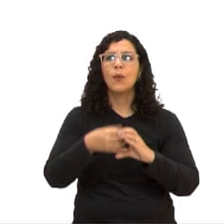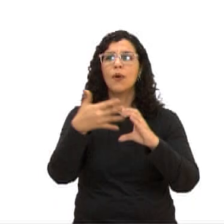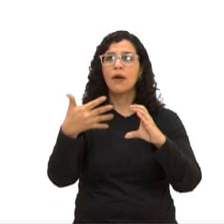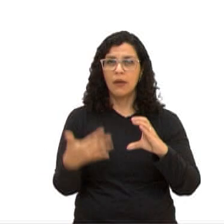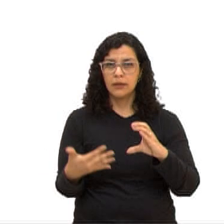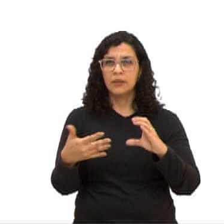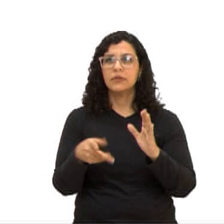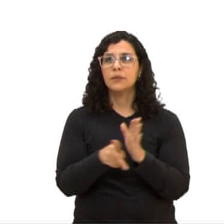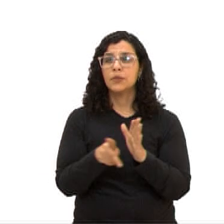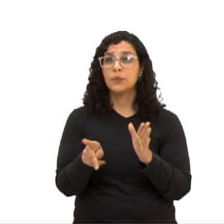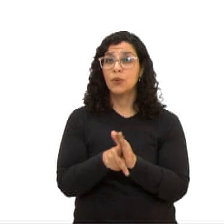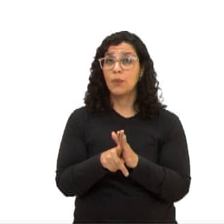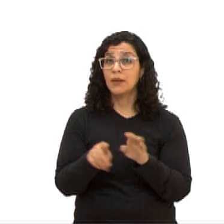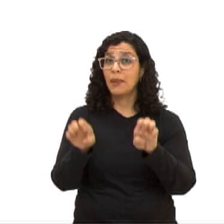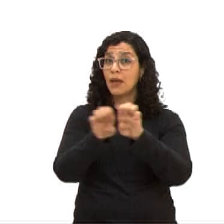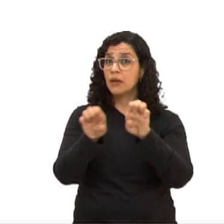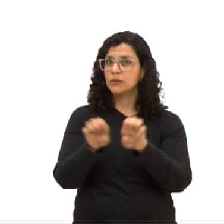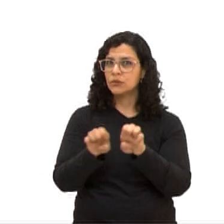Características